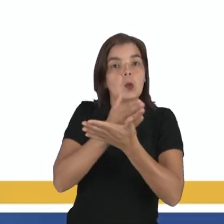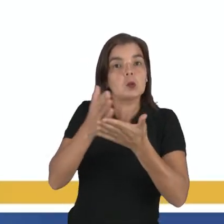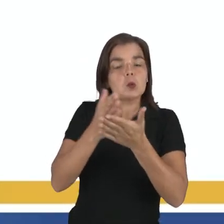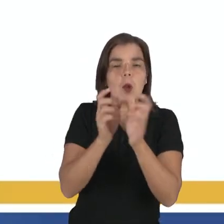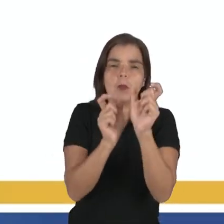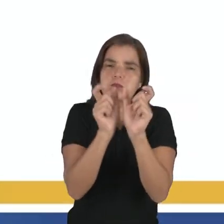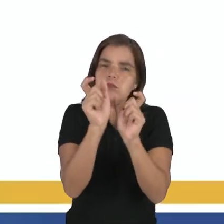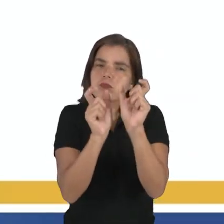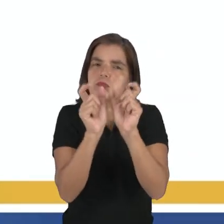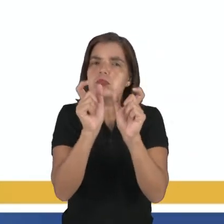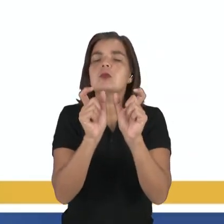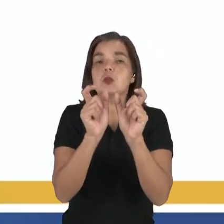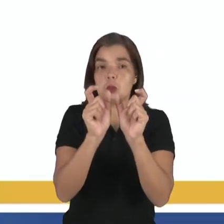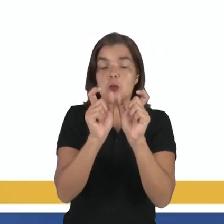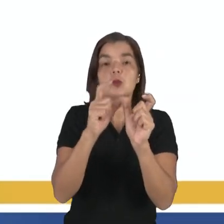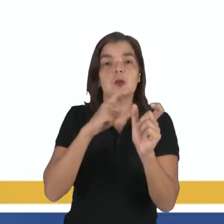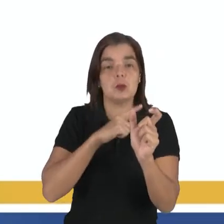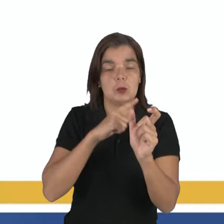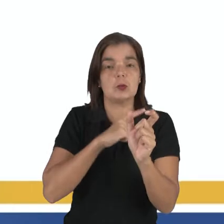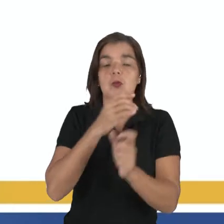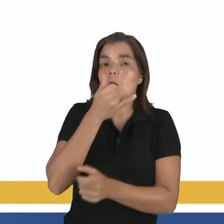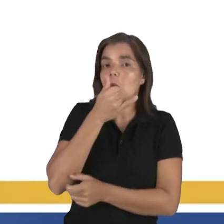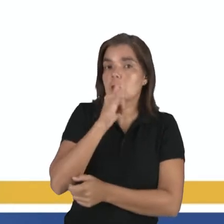algumas partículas carregadas